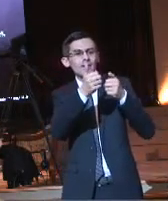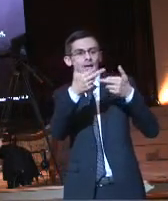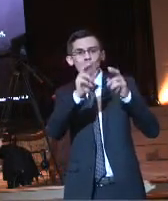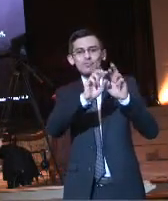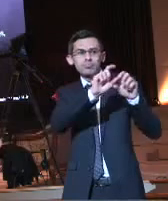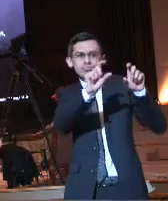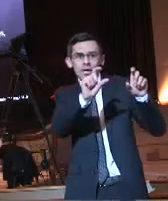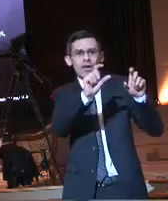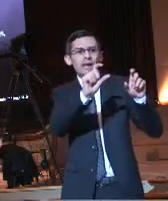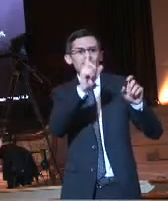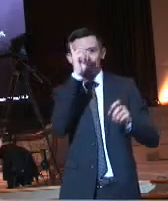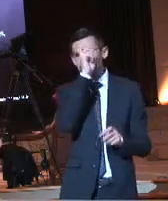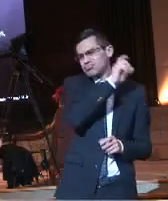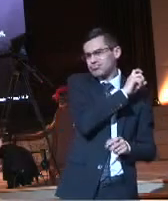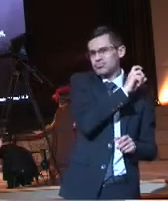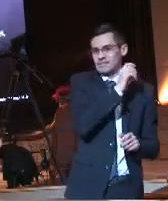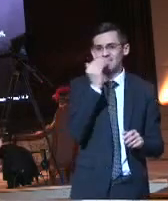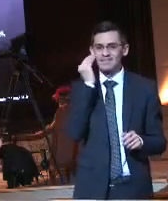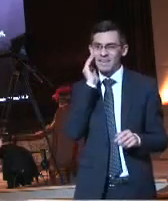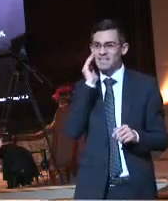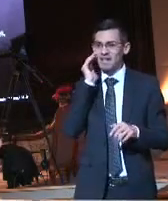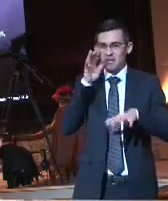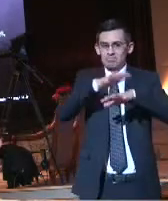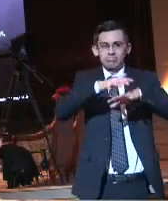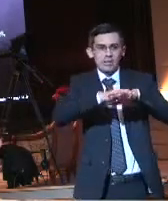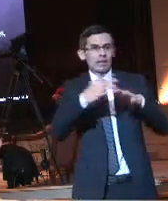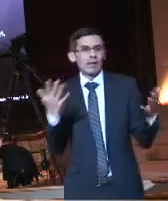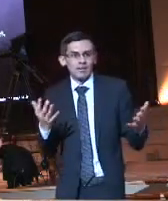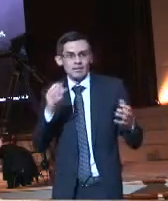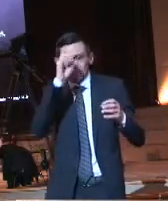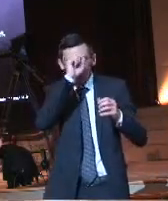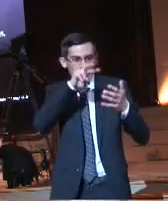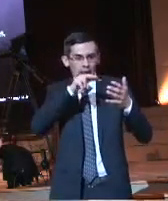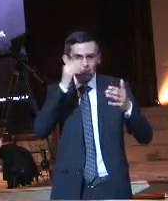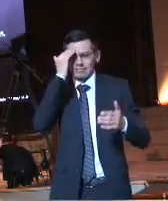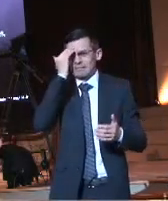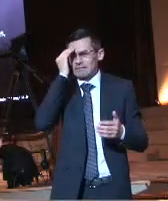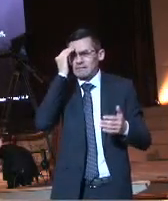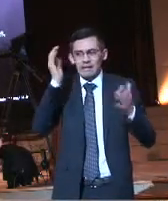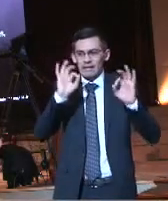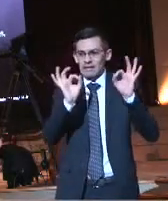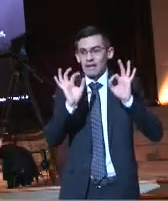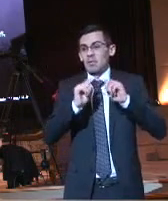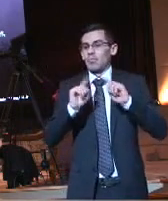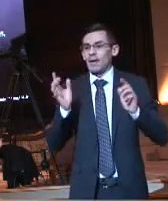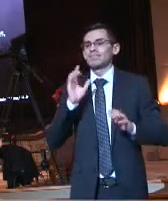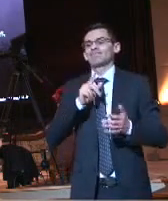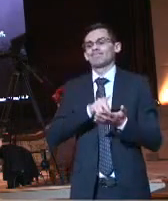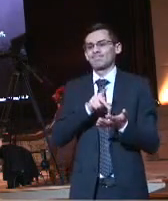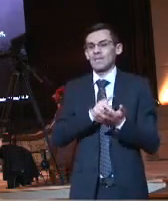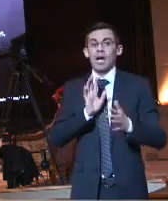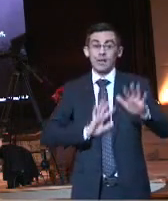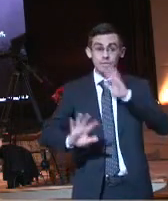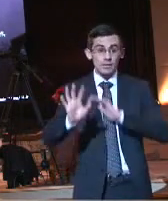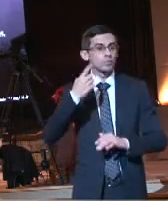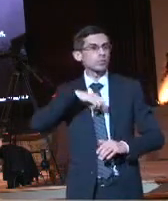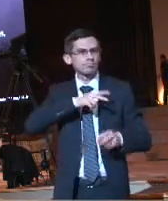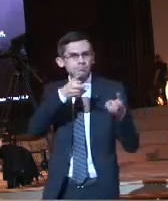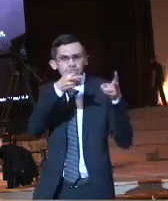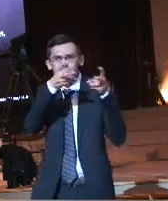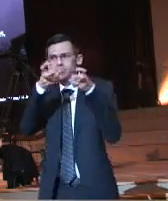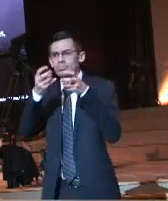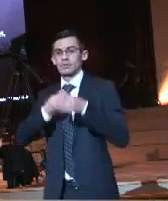é o valor de x? E essa era a equação de primeiro grau. E é interessante porque muitas vezes a gente olha para a vida